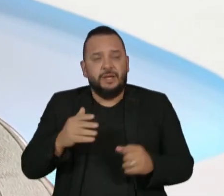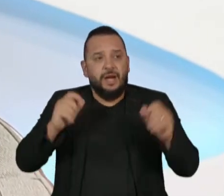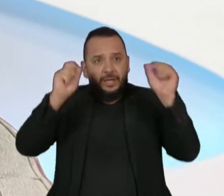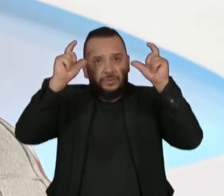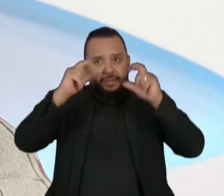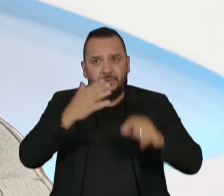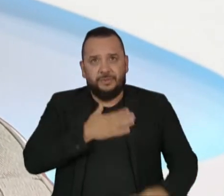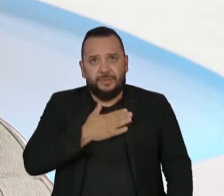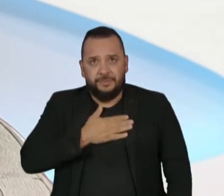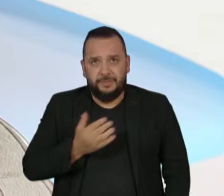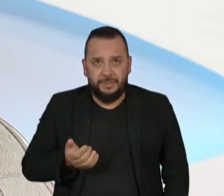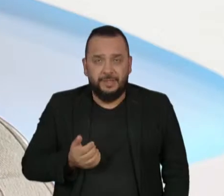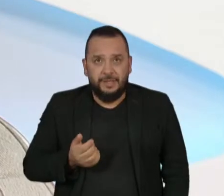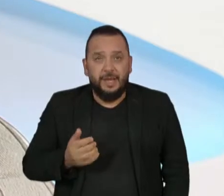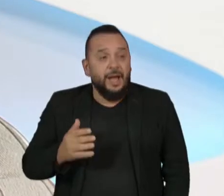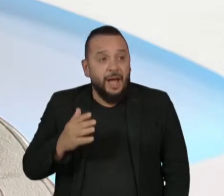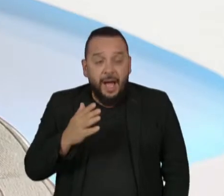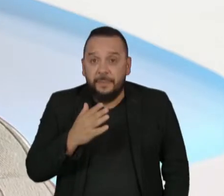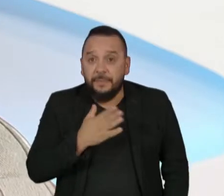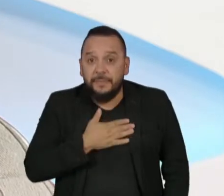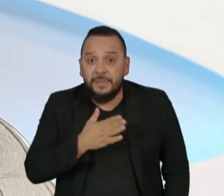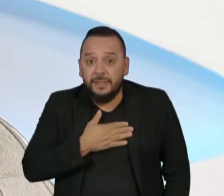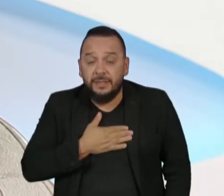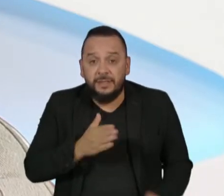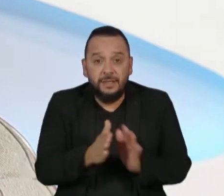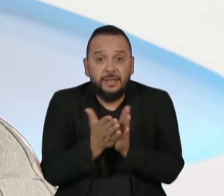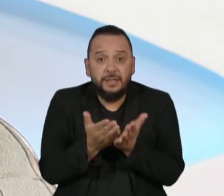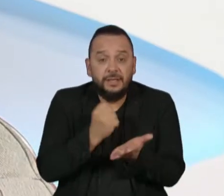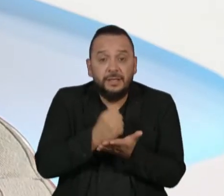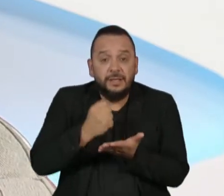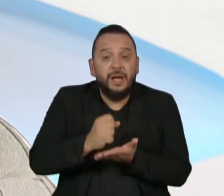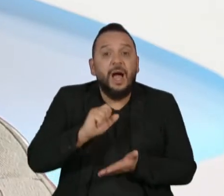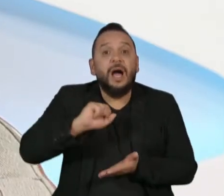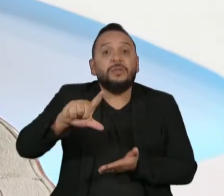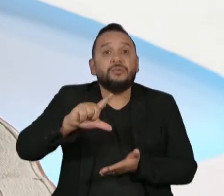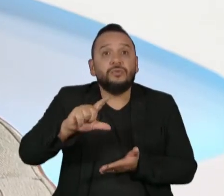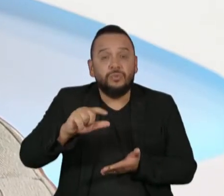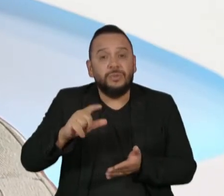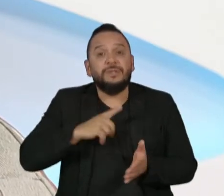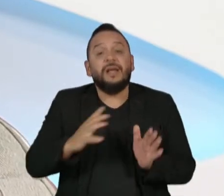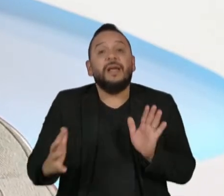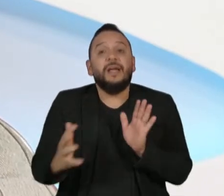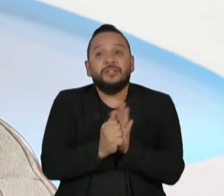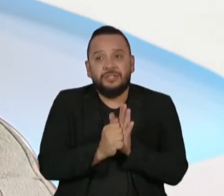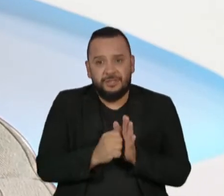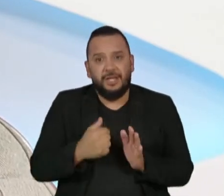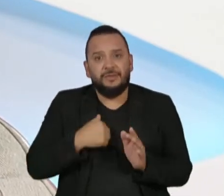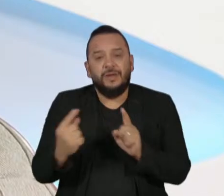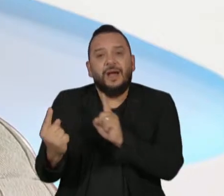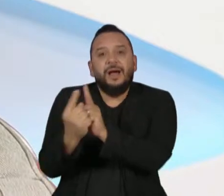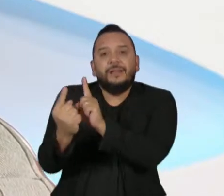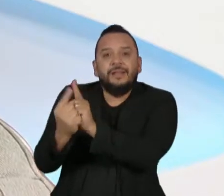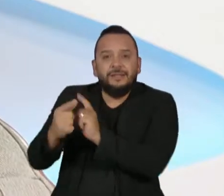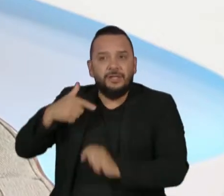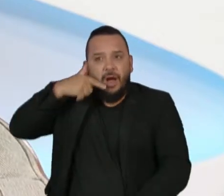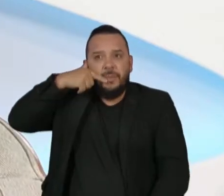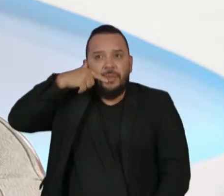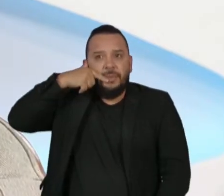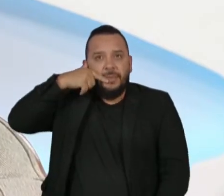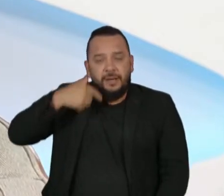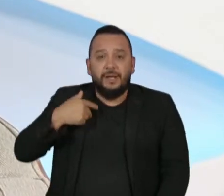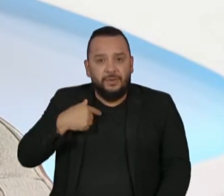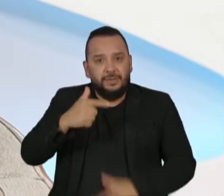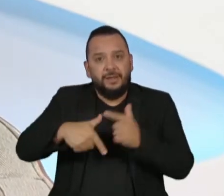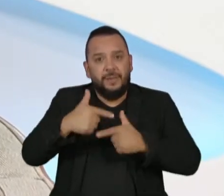mim. Você vai Você pegar sabe condenado, né? a minha carteira de trabalho, no mesmo ano, está registrado como atendente call center. E eu fiquei quase 8 anos